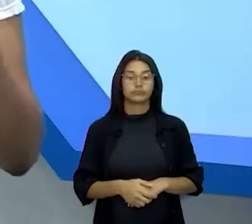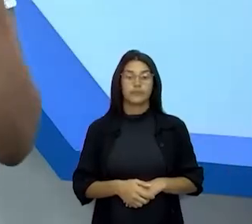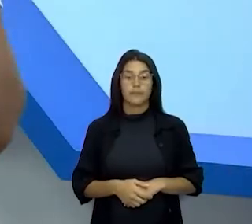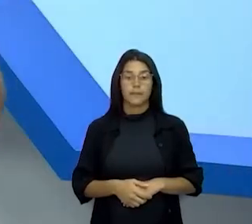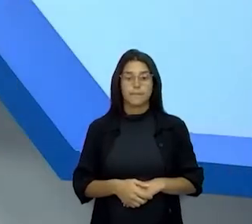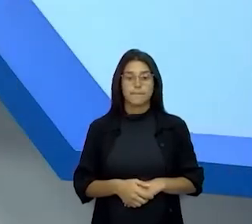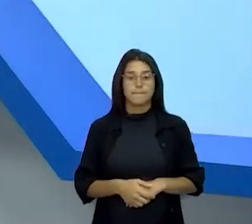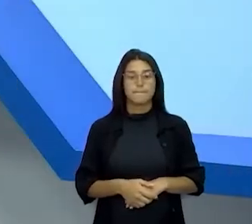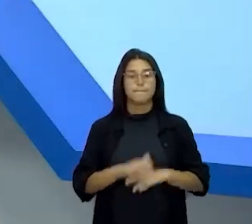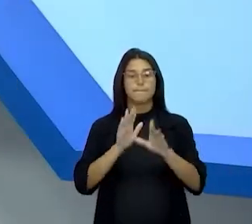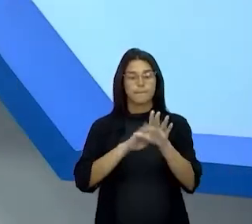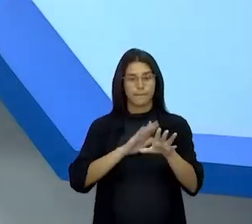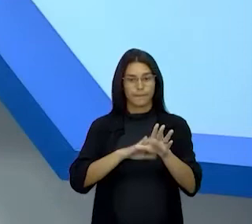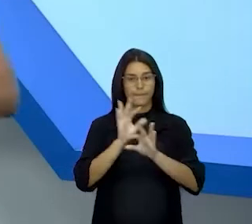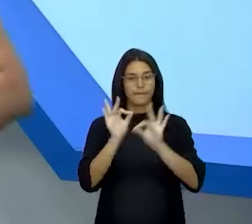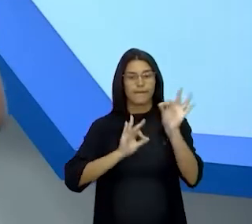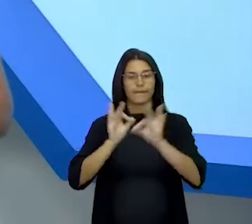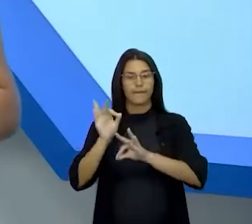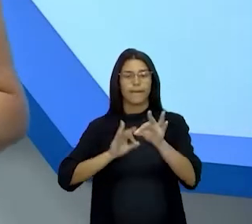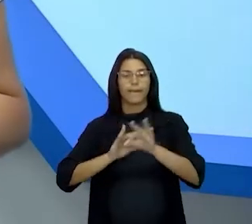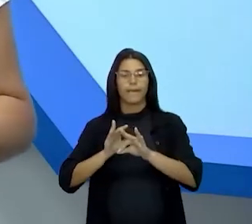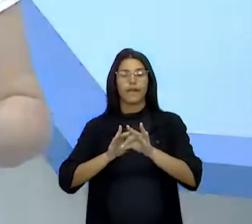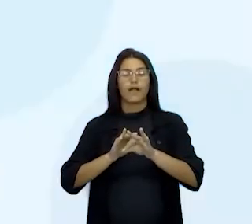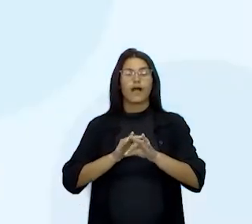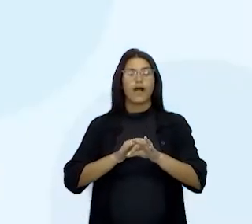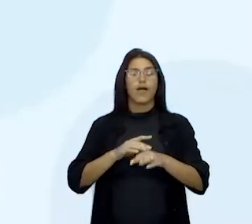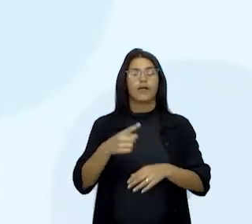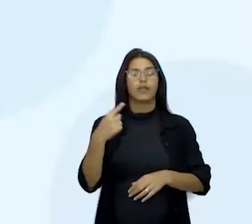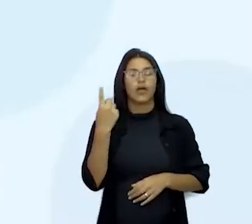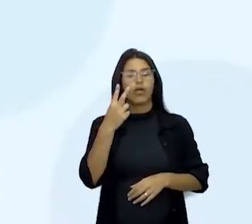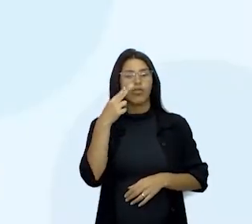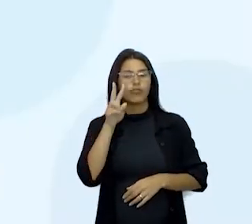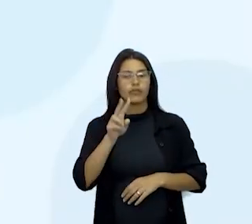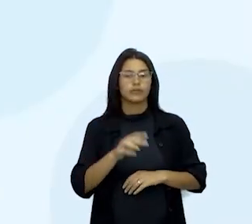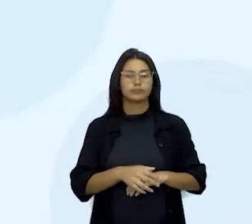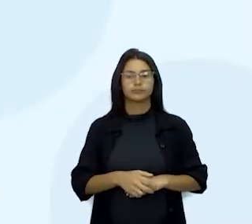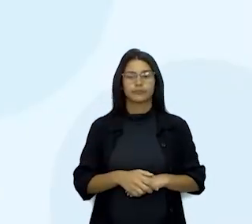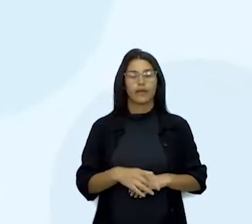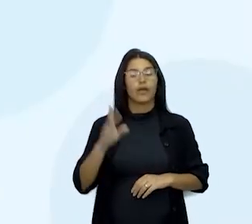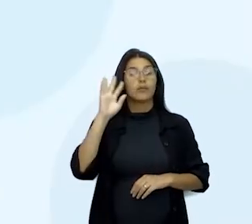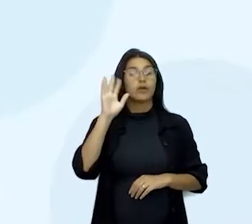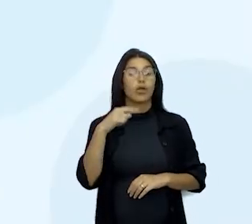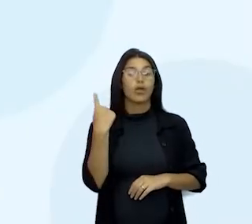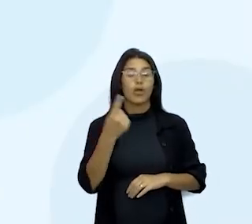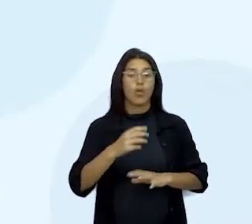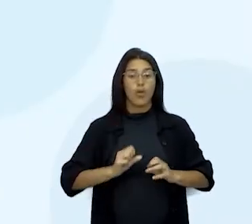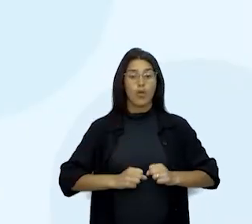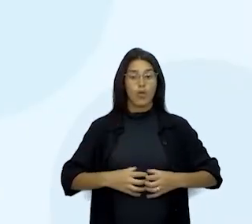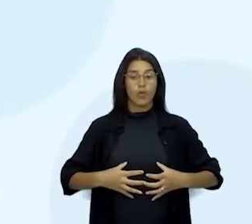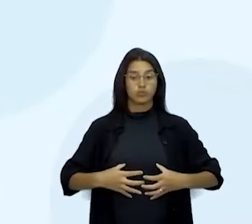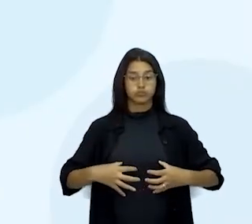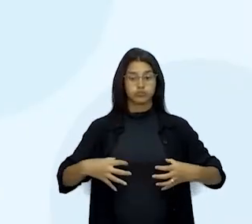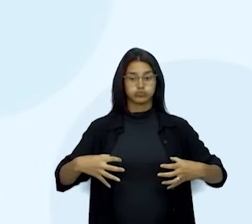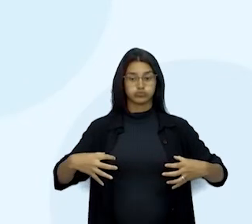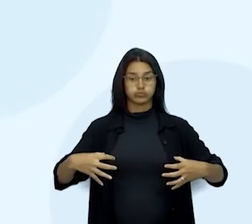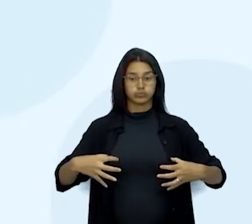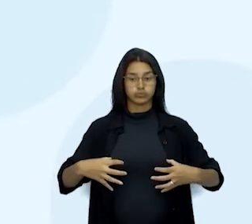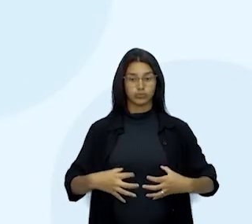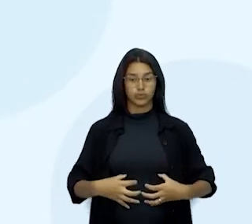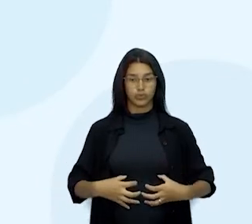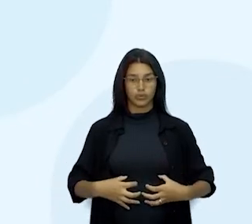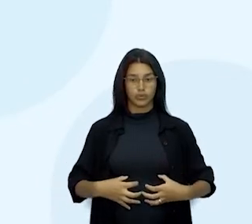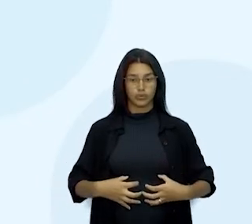só, eu fiz um esqueminha de pressão na coluna d'água para a gente ter uma noção. Então, imaginem nosso pulmão desse tamanho, vocês vão ver que eles